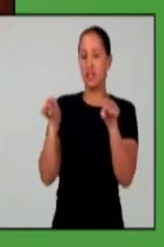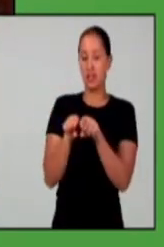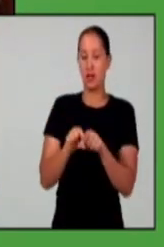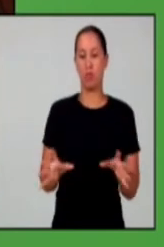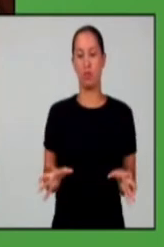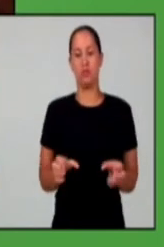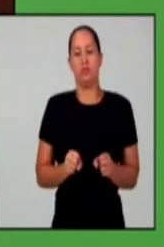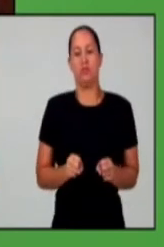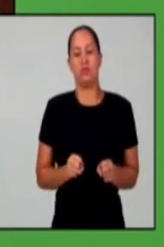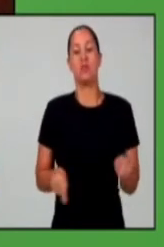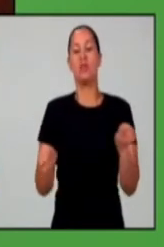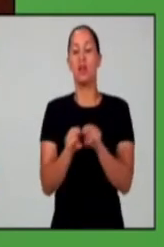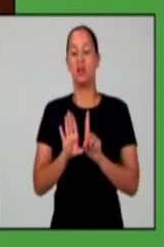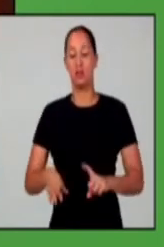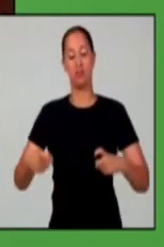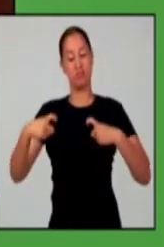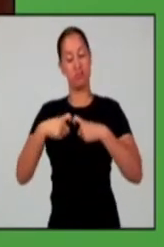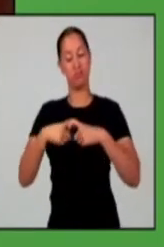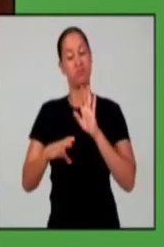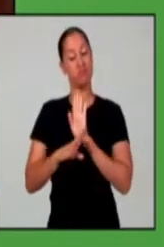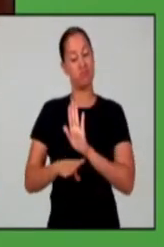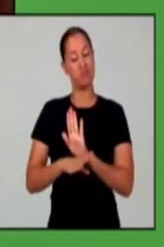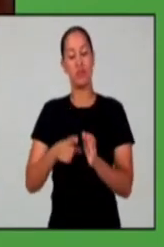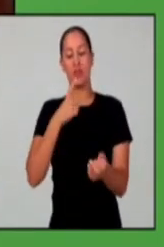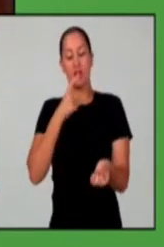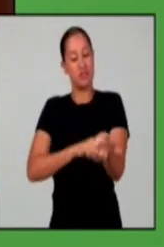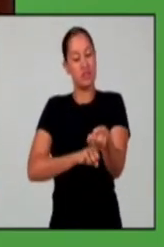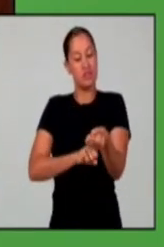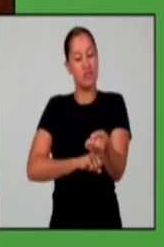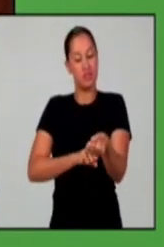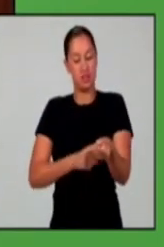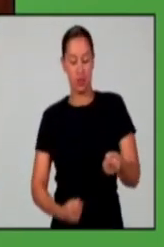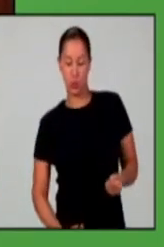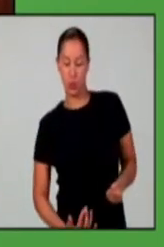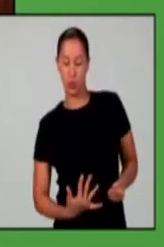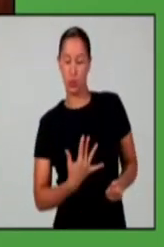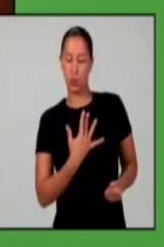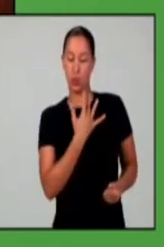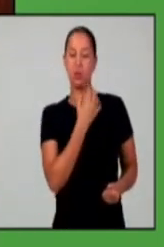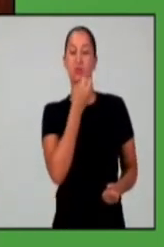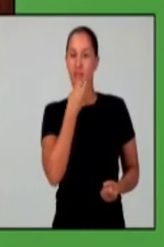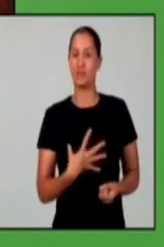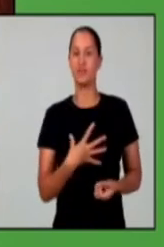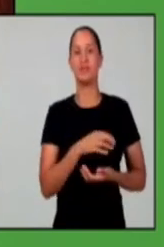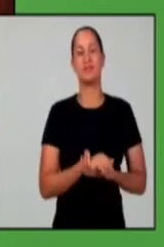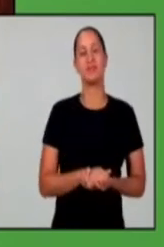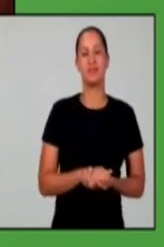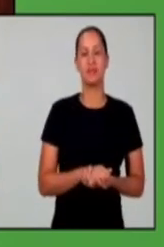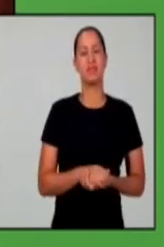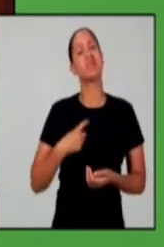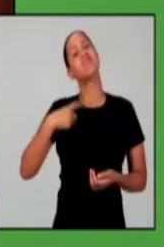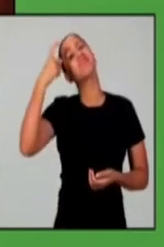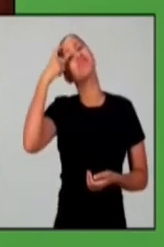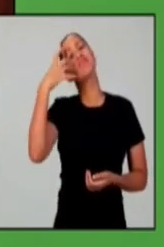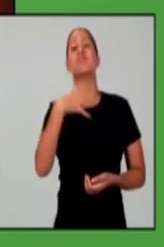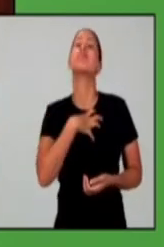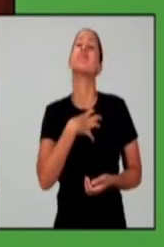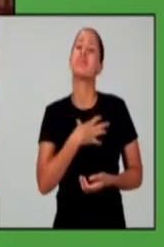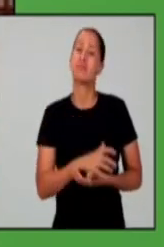a contração muscular, mas também as meias elásticas ajudam as veias a levar o sangue até o coração, né? Mas